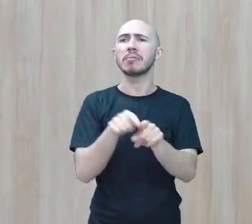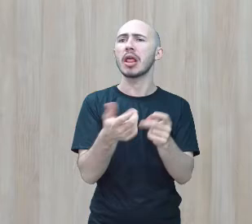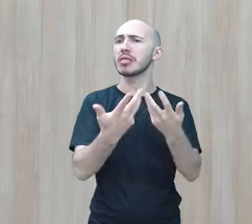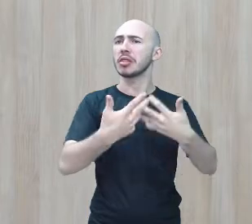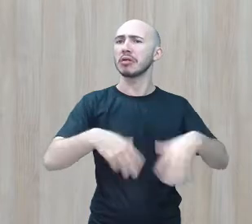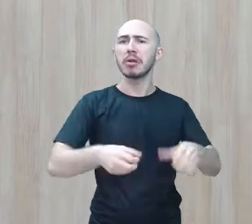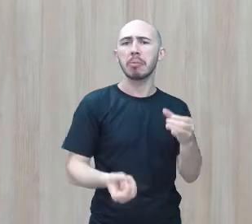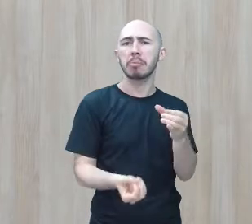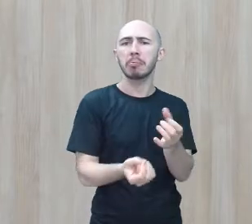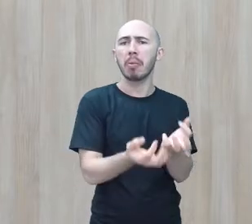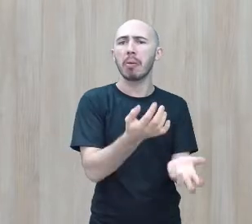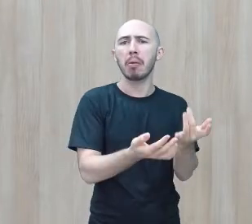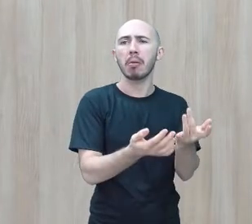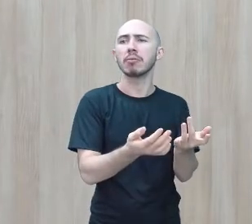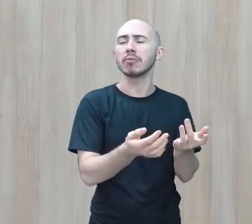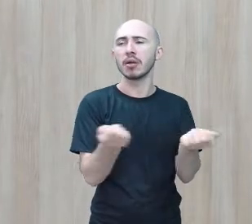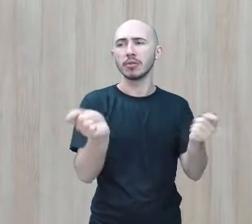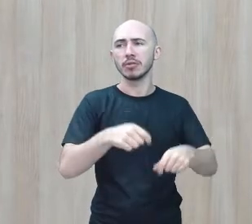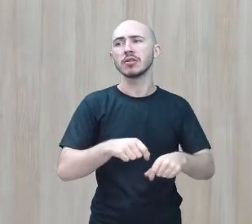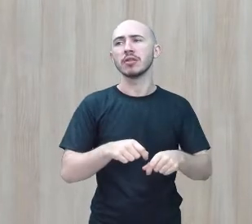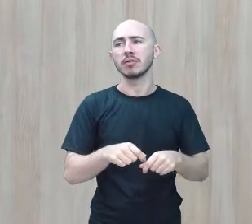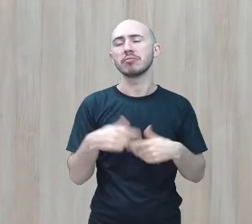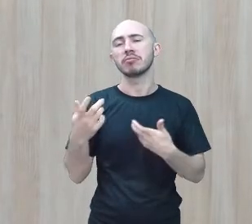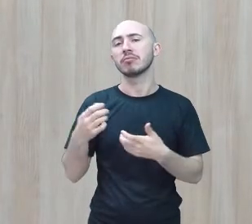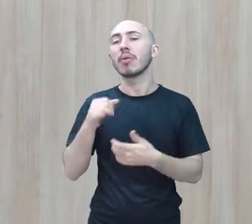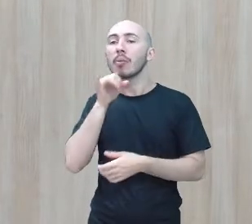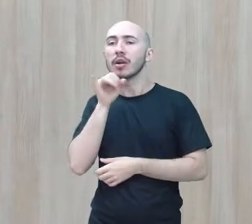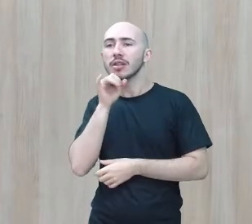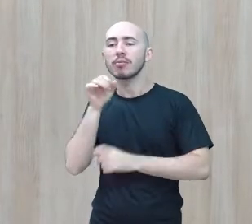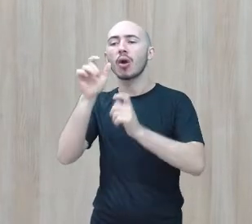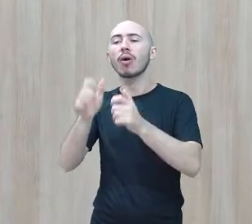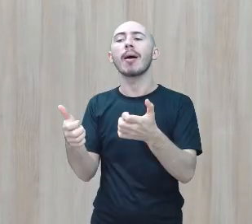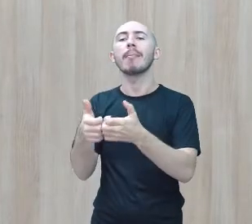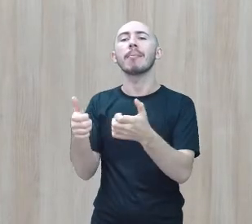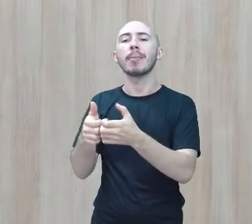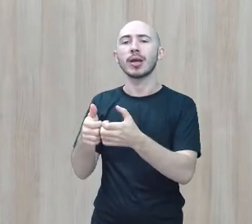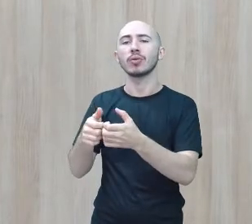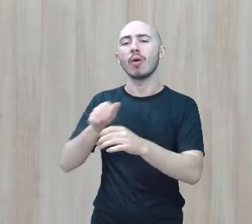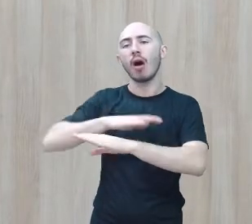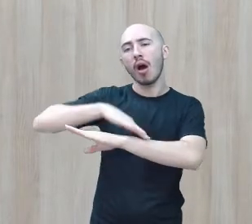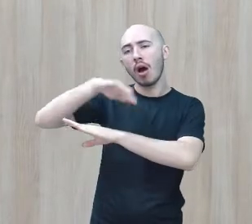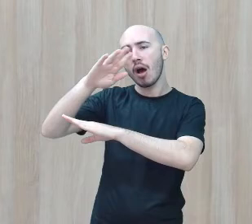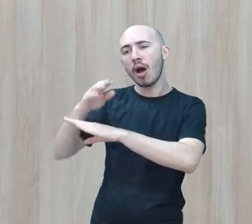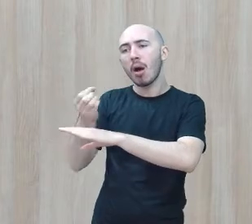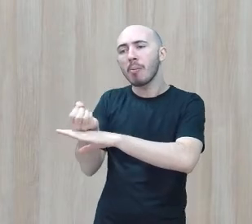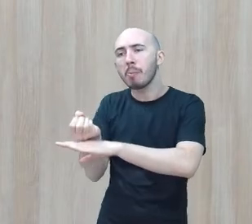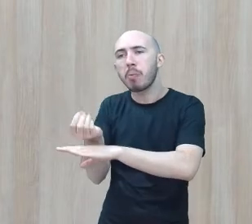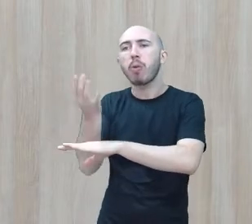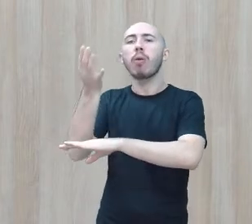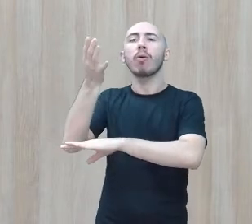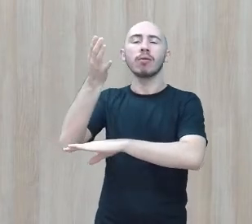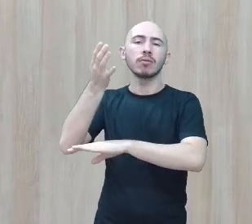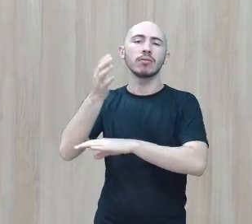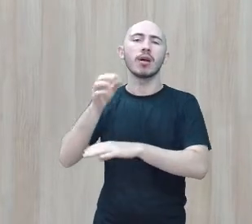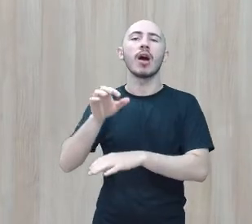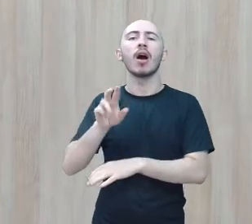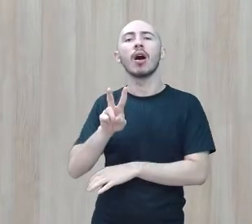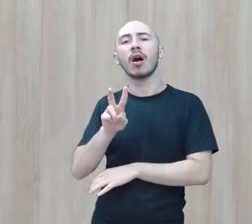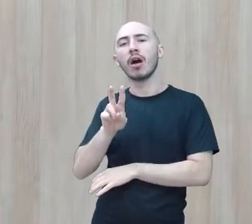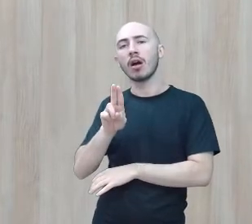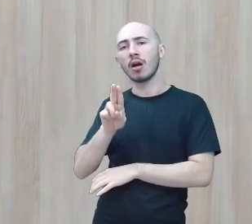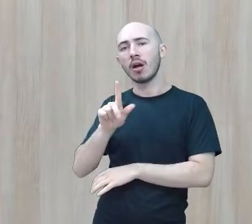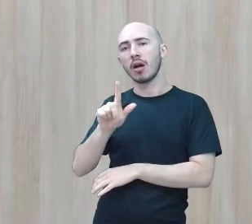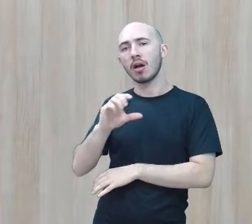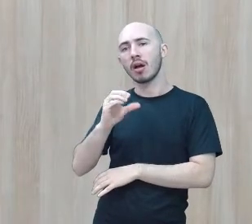né, próximas aos vulcões, que quando após a queimada, após a liberação, torna-se esse solo nutritivo. mas não